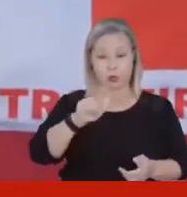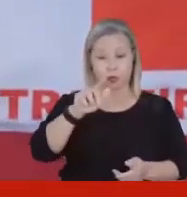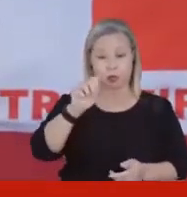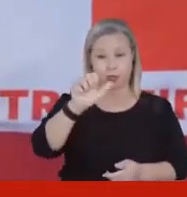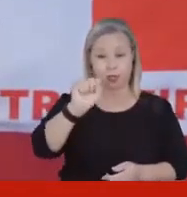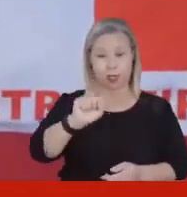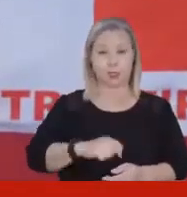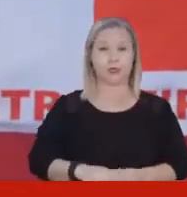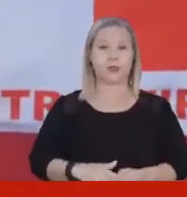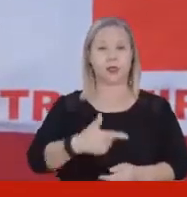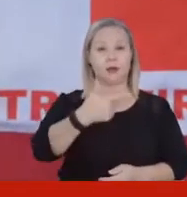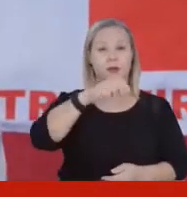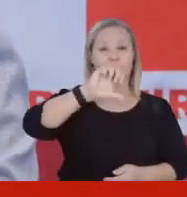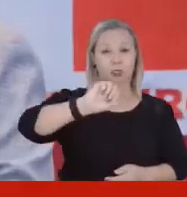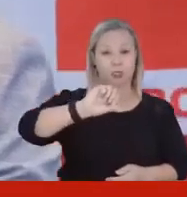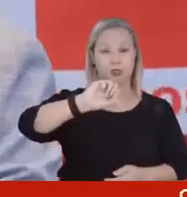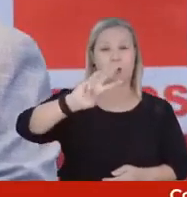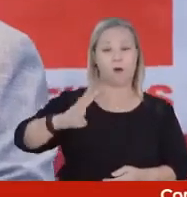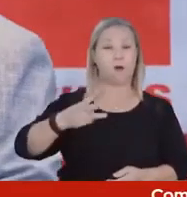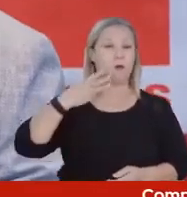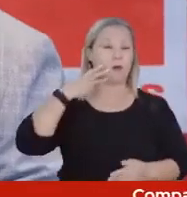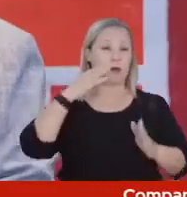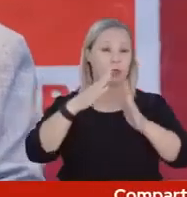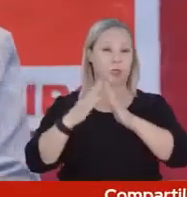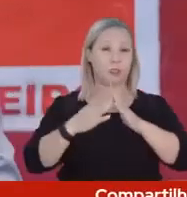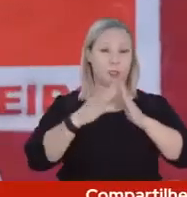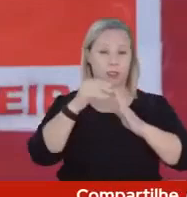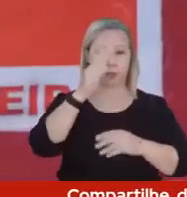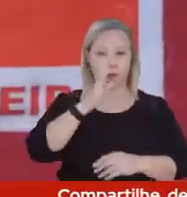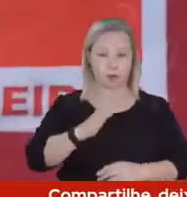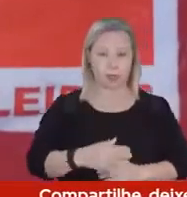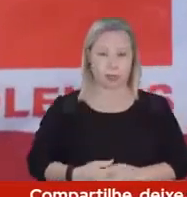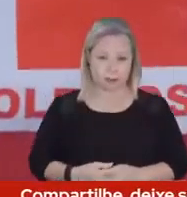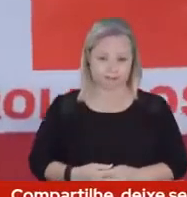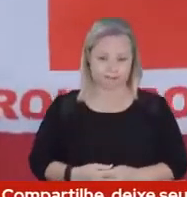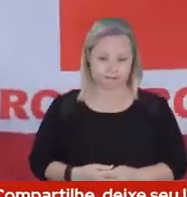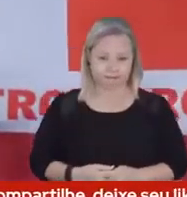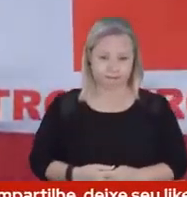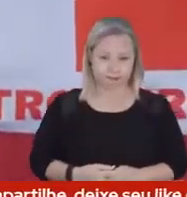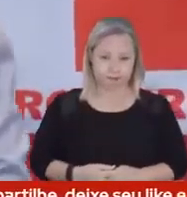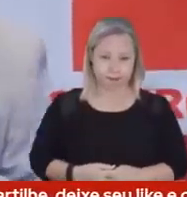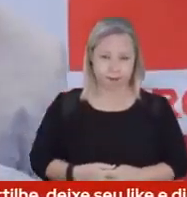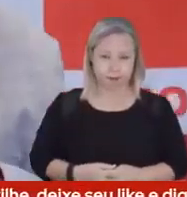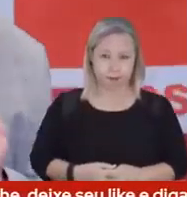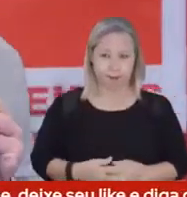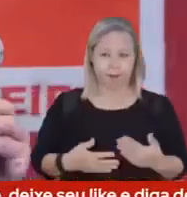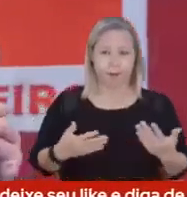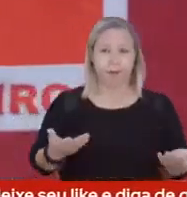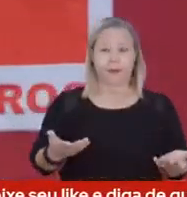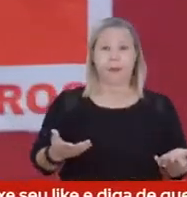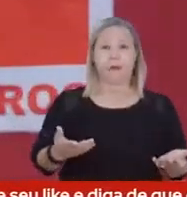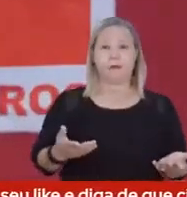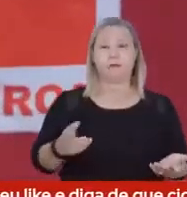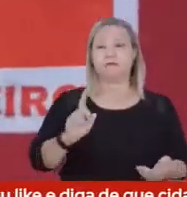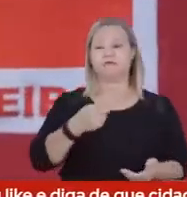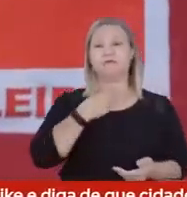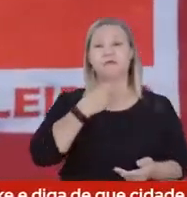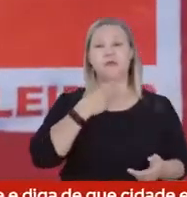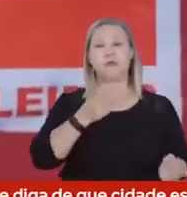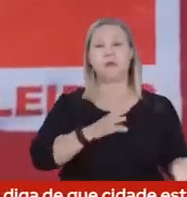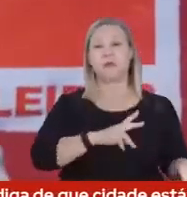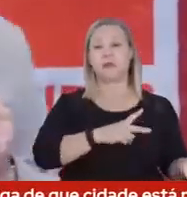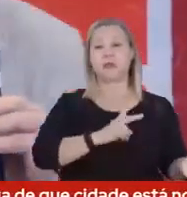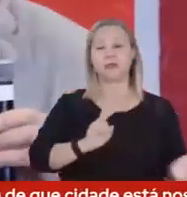era quase a totalidade das casas no Brasil. Sabe, isso não pode andar porque acabou o mandato, saiu, ela foi presidente da